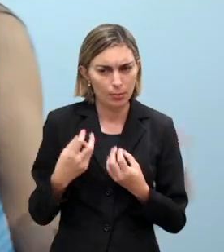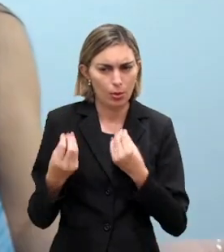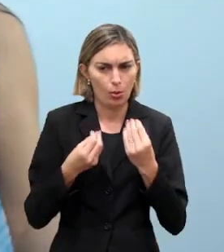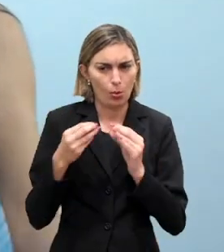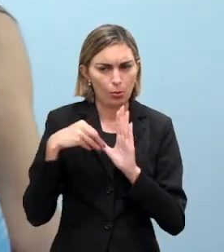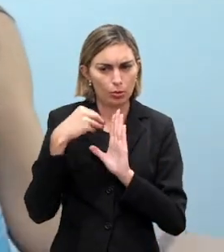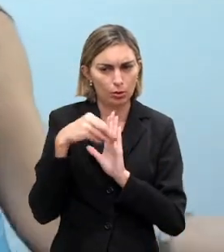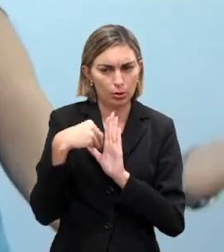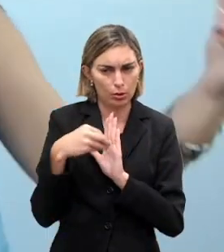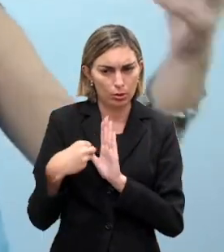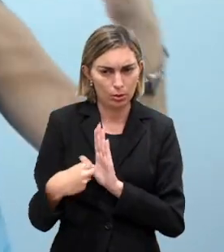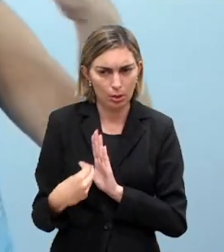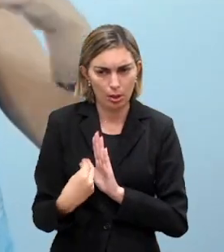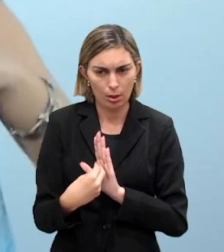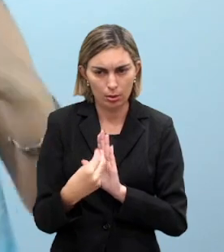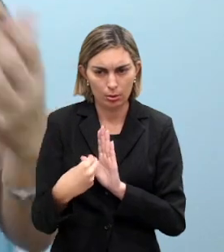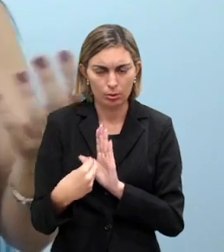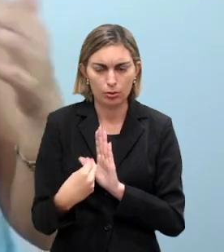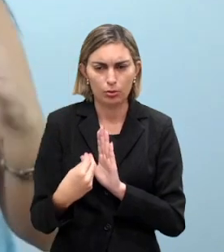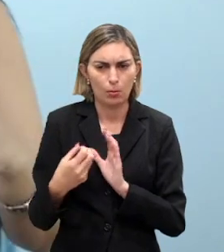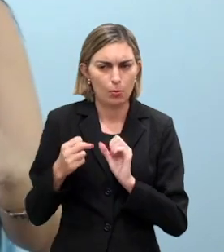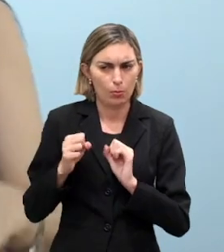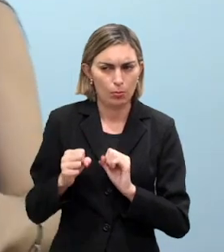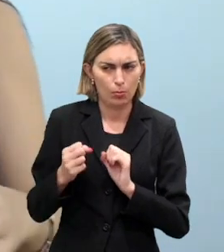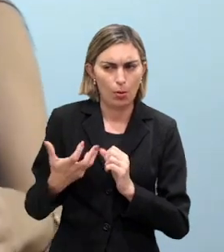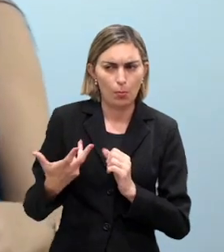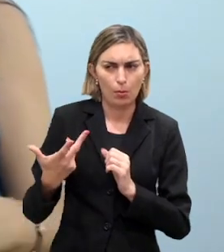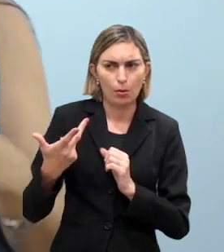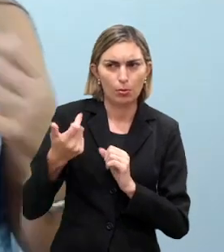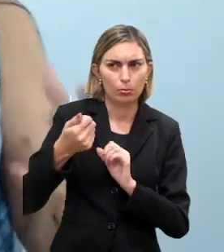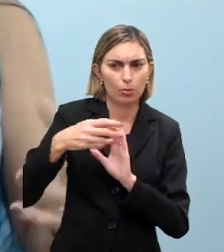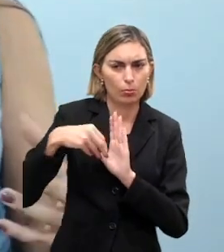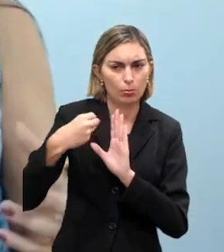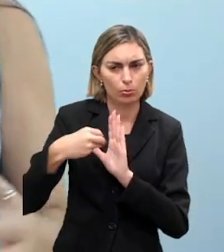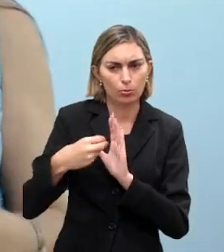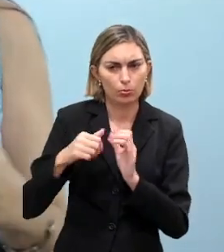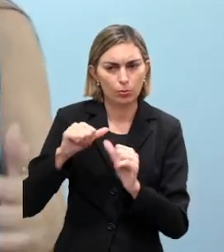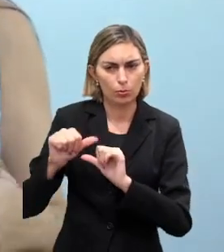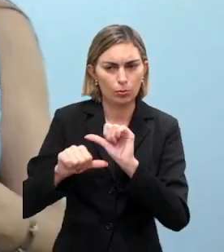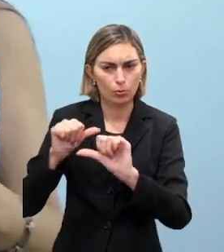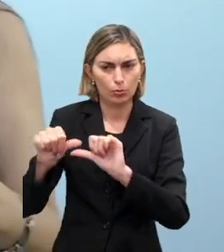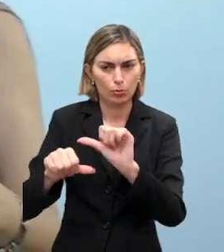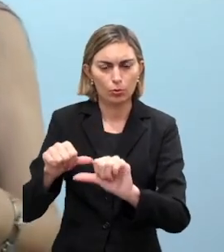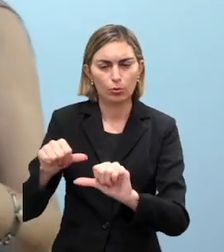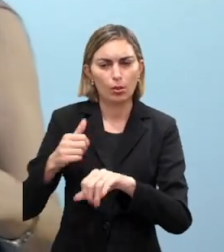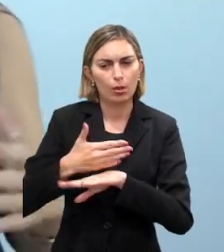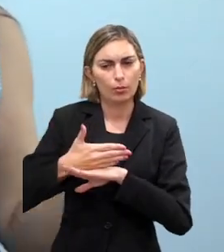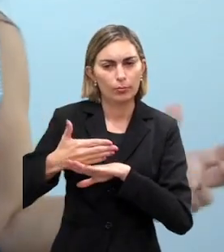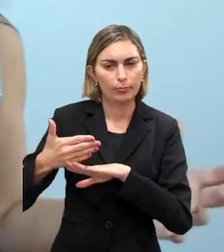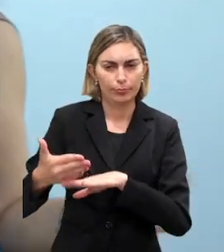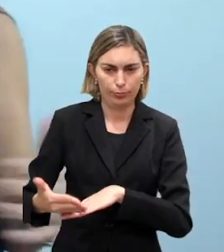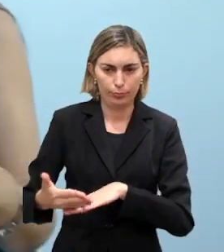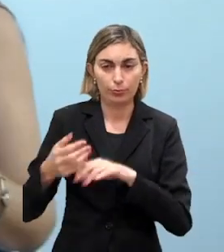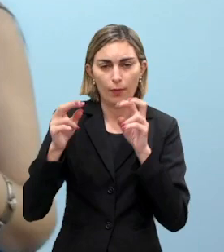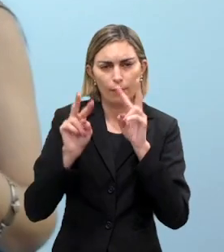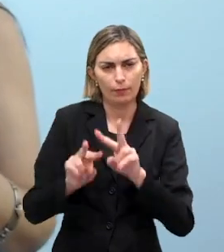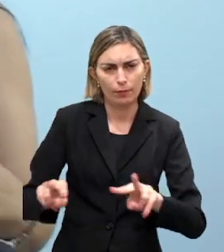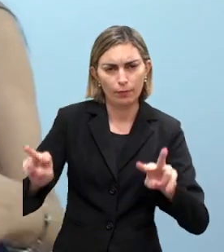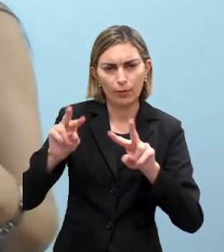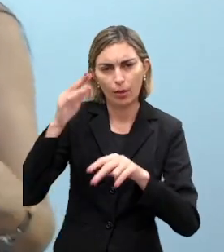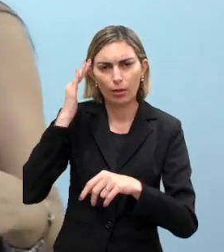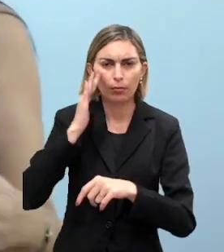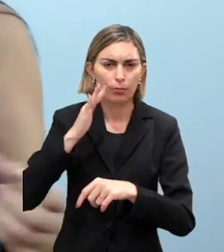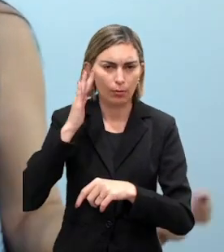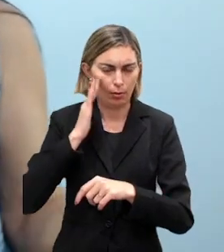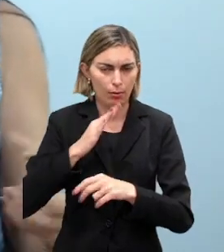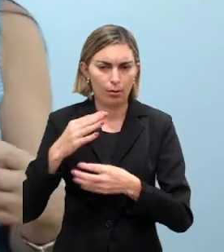design, o poder que o design tem, não é? De mudar a nossa maneira de ver e entender, não é? O